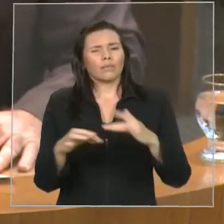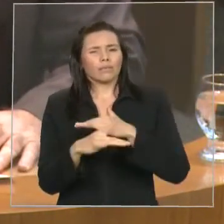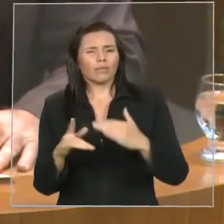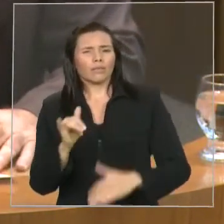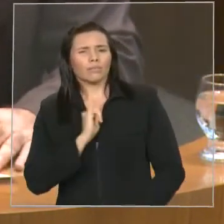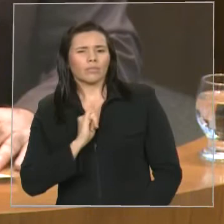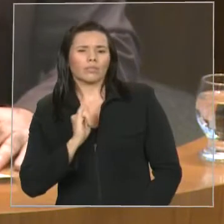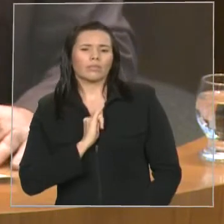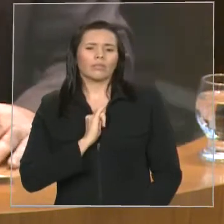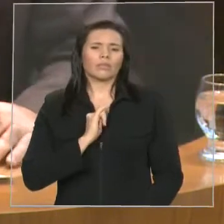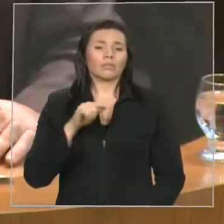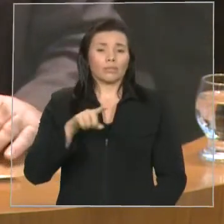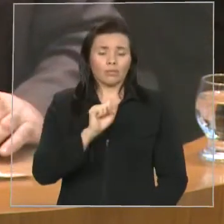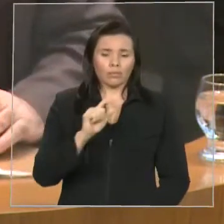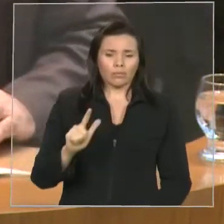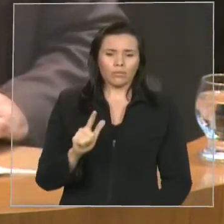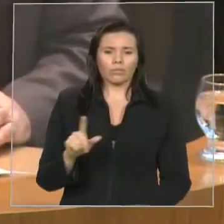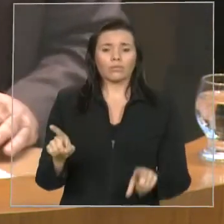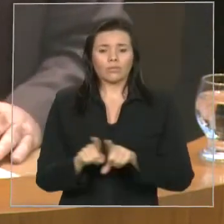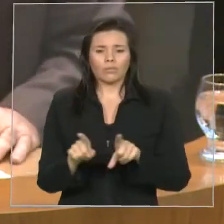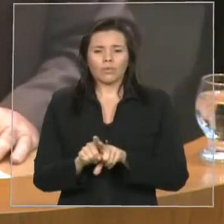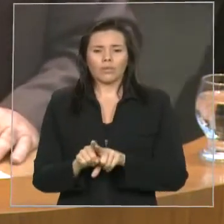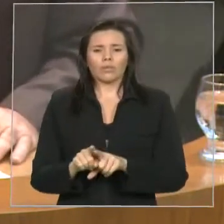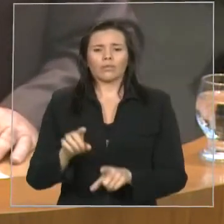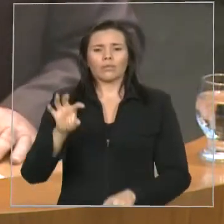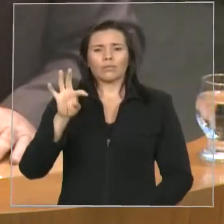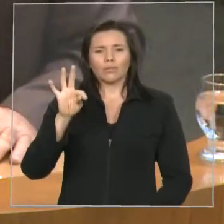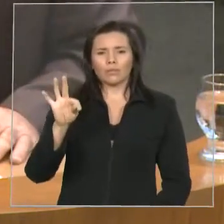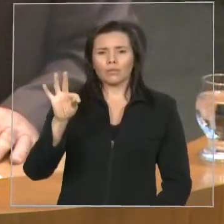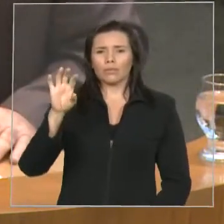Coordenou a comunicação do Tribunal de Contas do Estado.